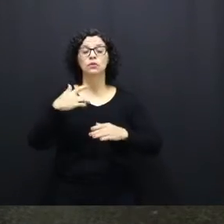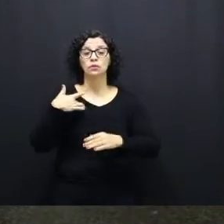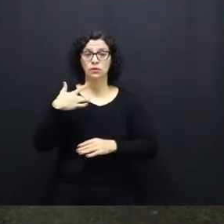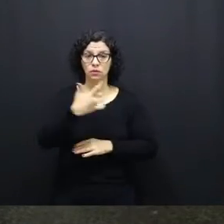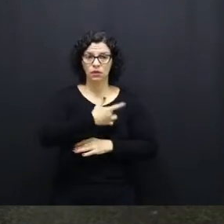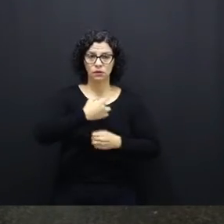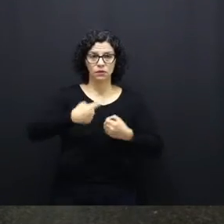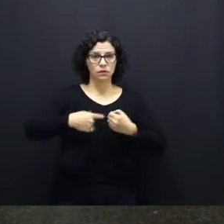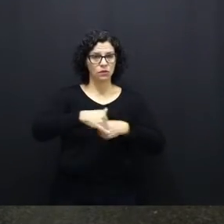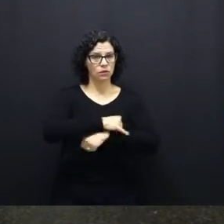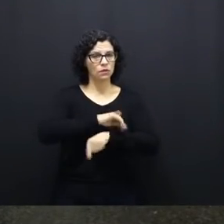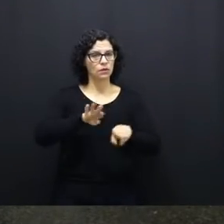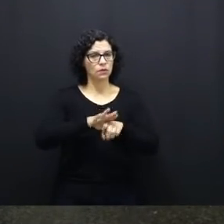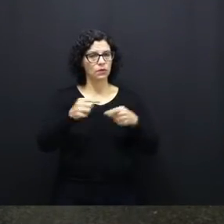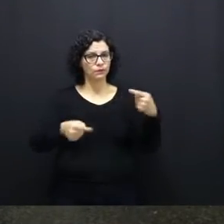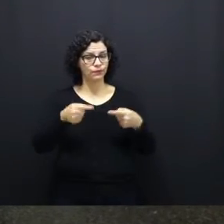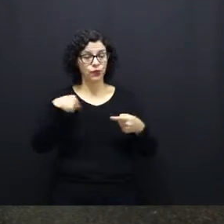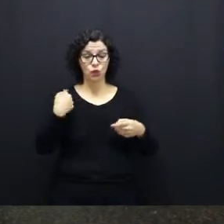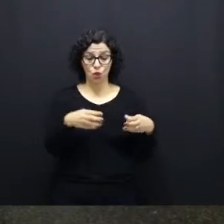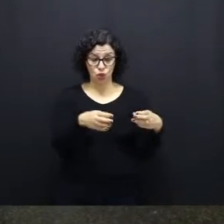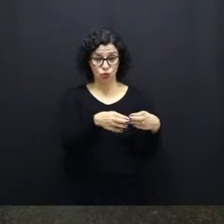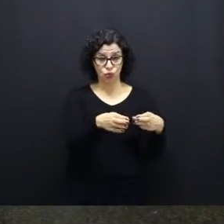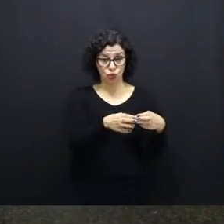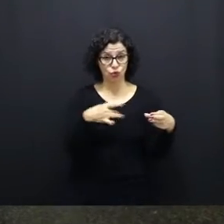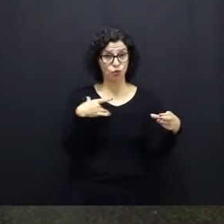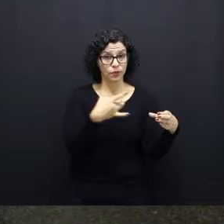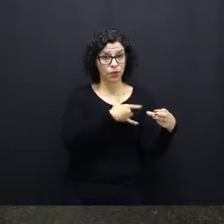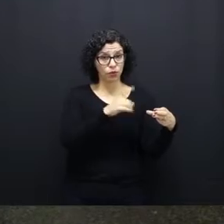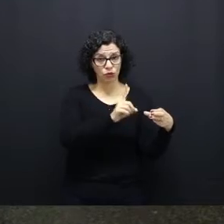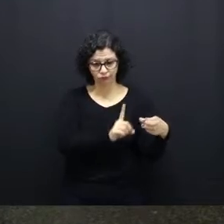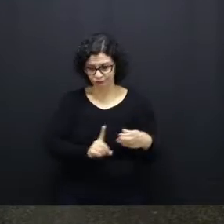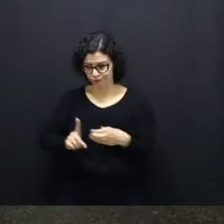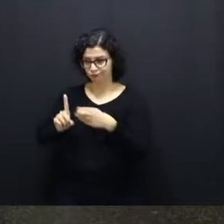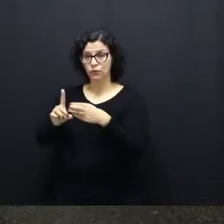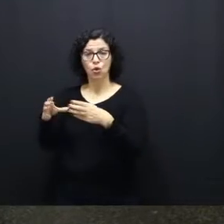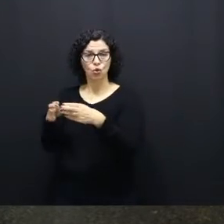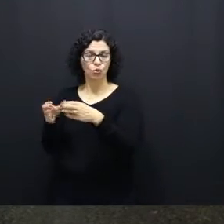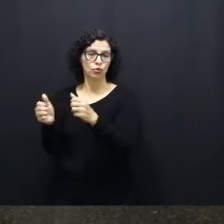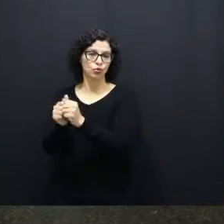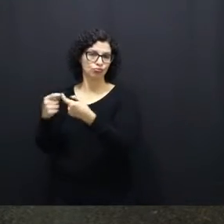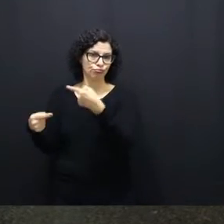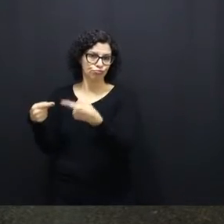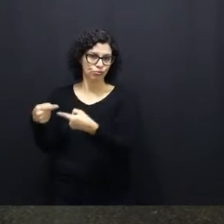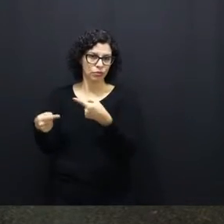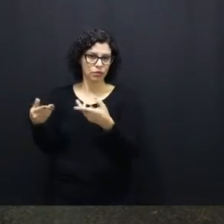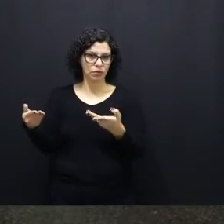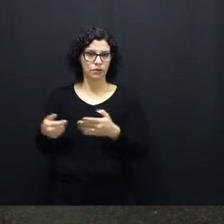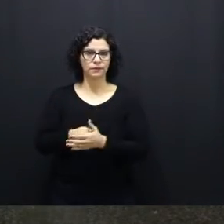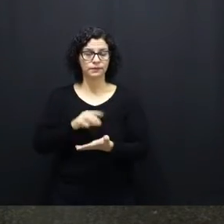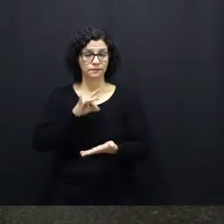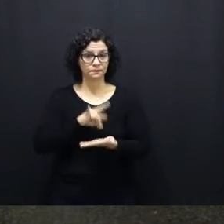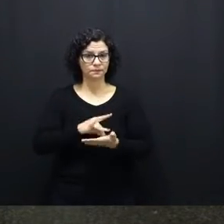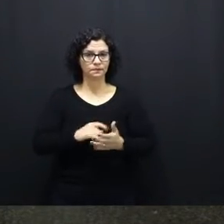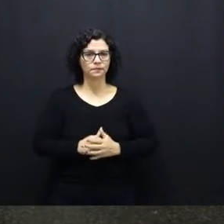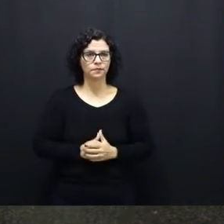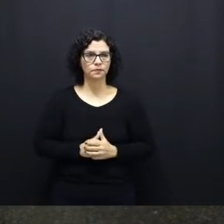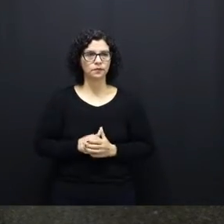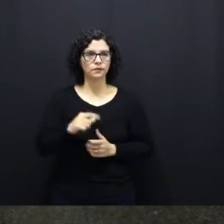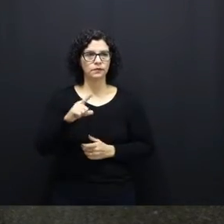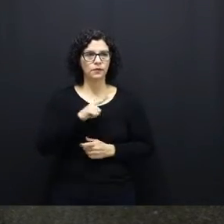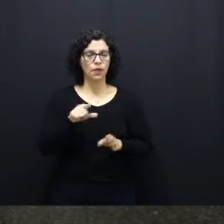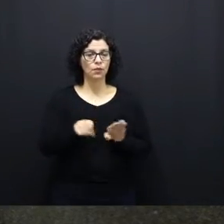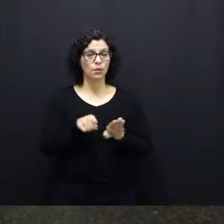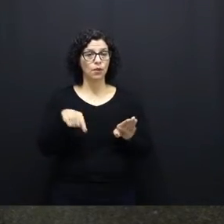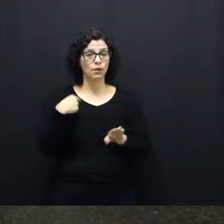e às vezes como comissão de saúde nós também Olá queridos neste debate nesse tema que é de fato uma